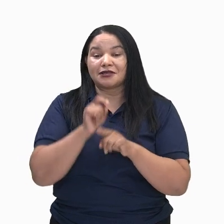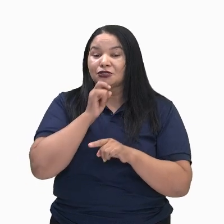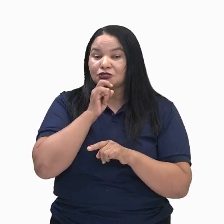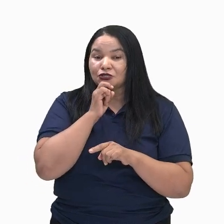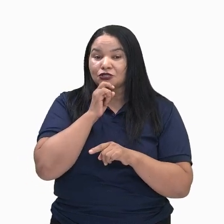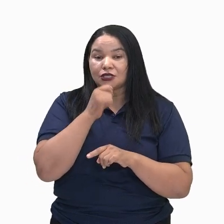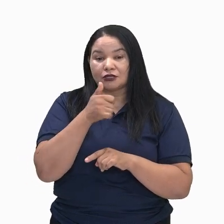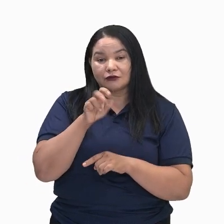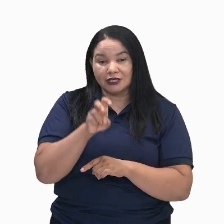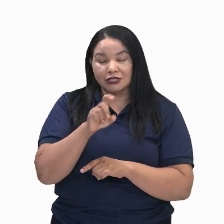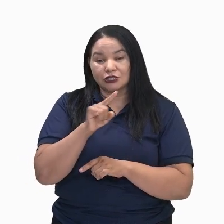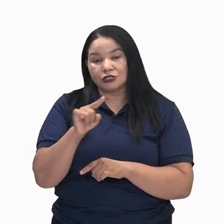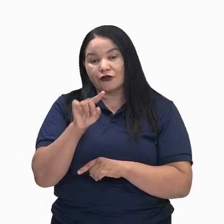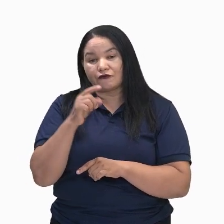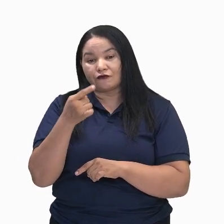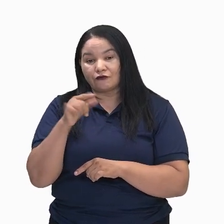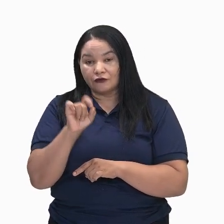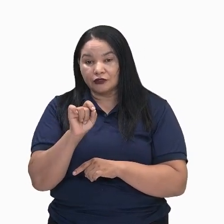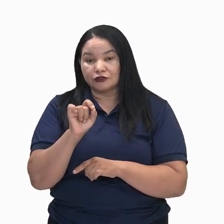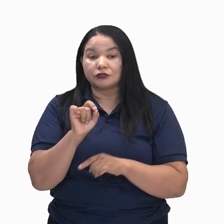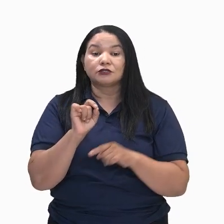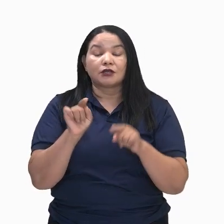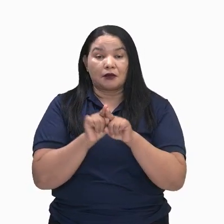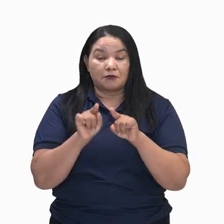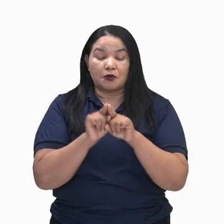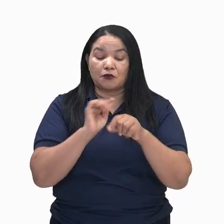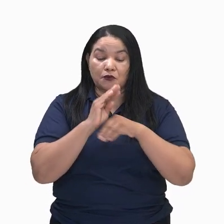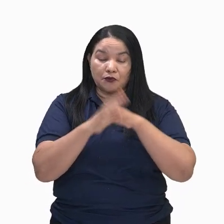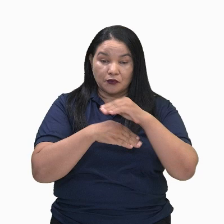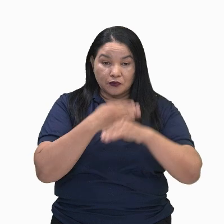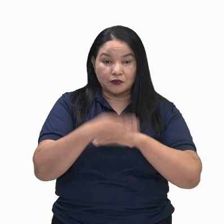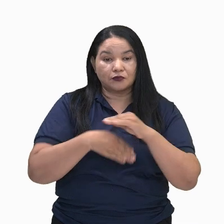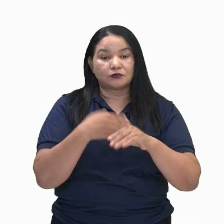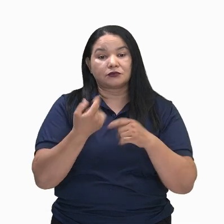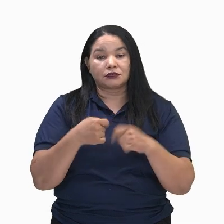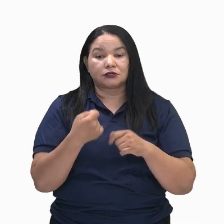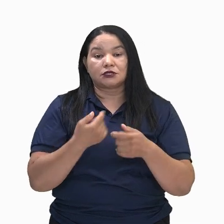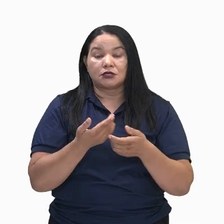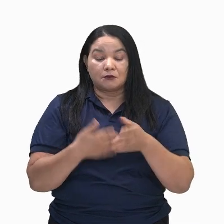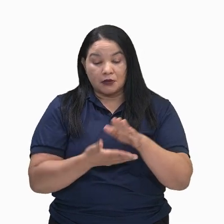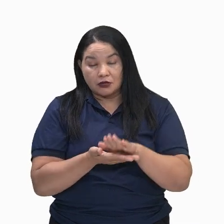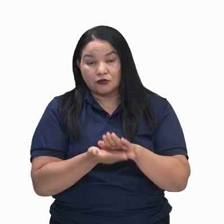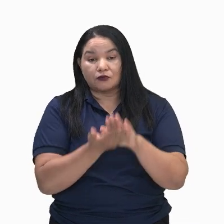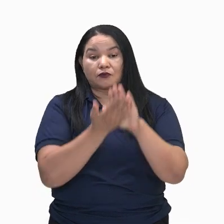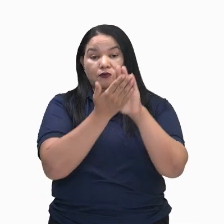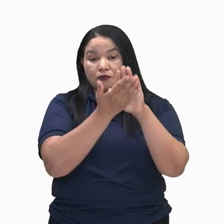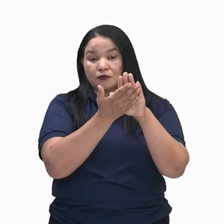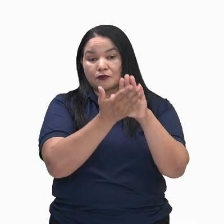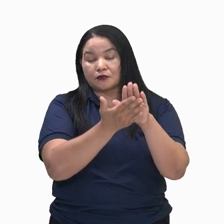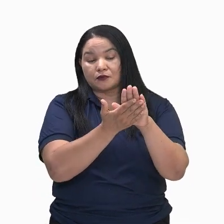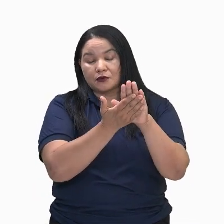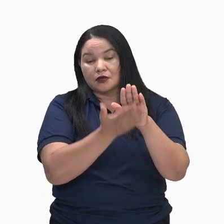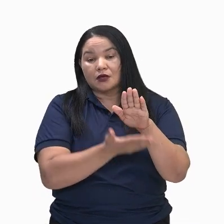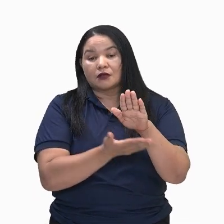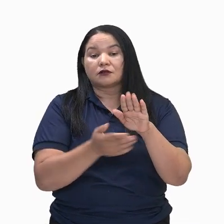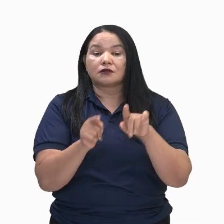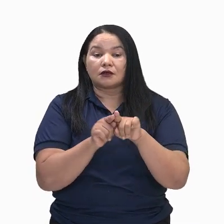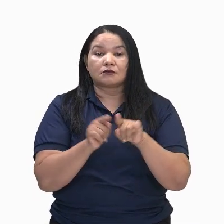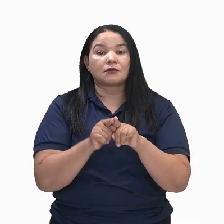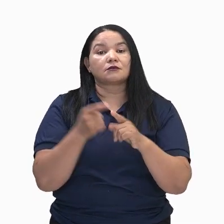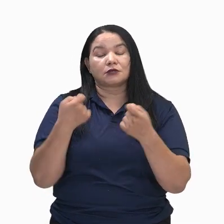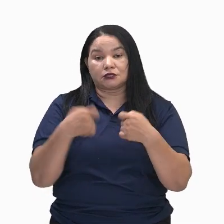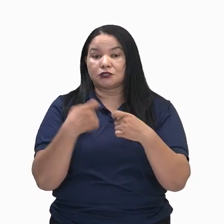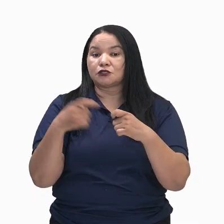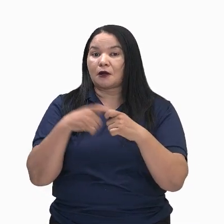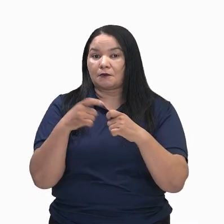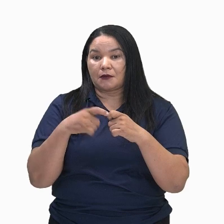inchaço, usar a bandagem elástica para reduzir o inchaço, manter a área elevada para diminuir o inchaço e procurar atendimento médico